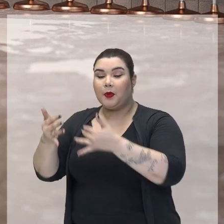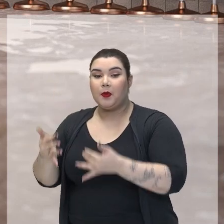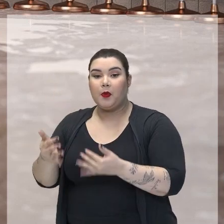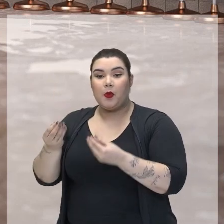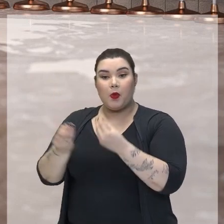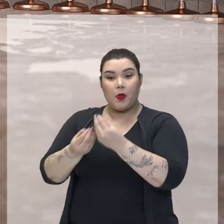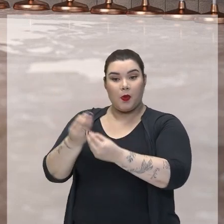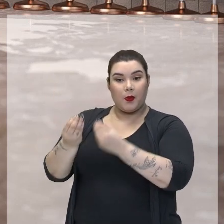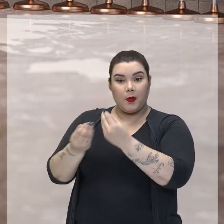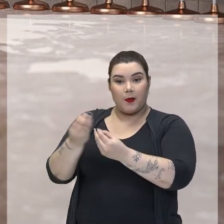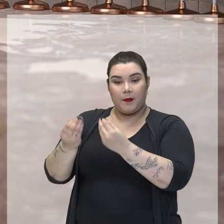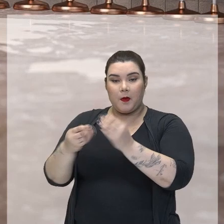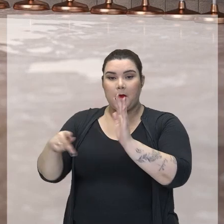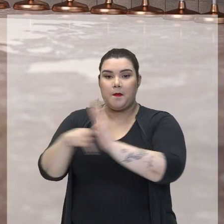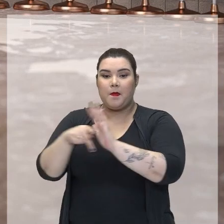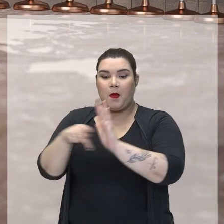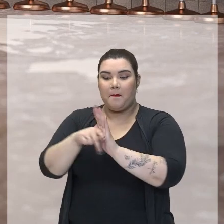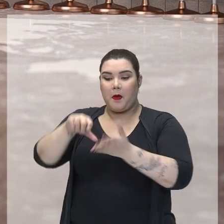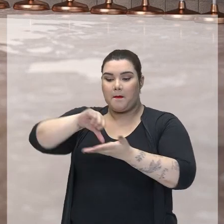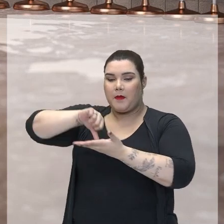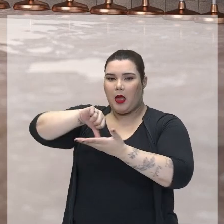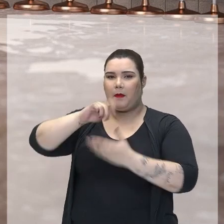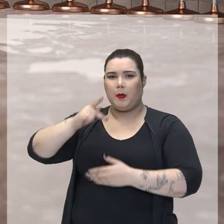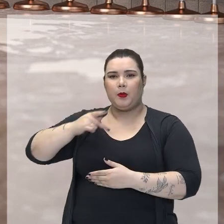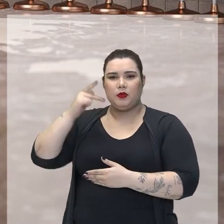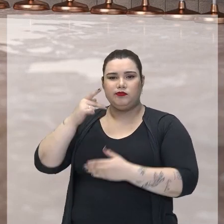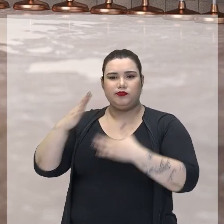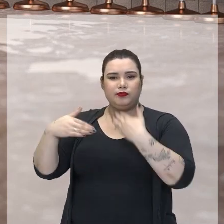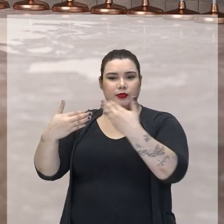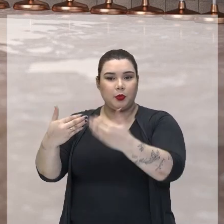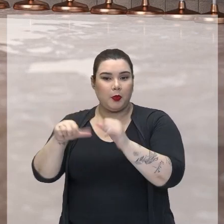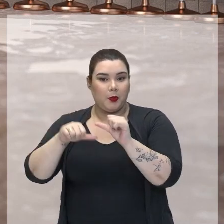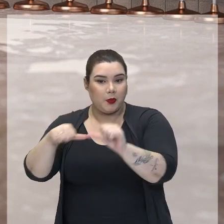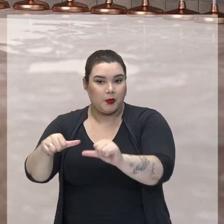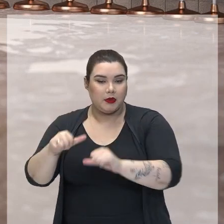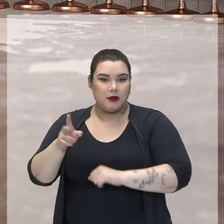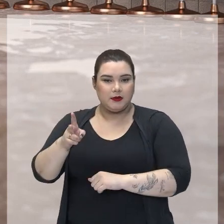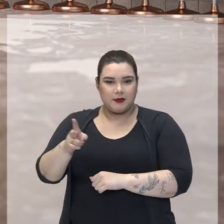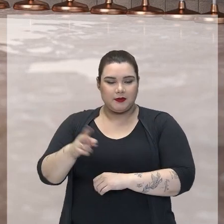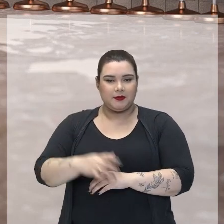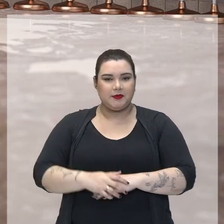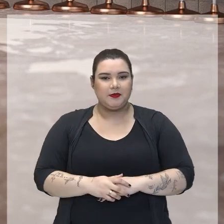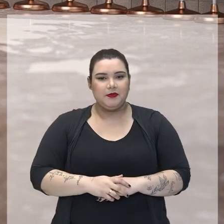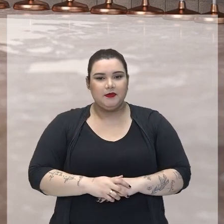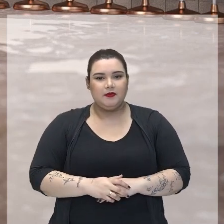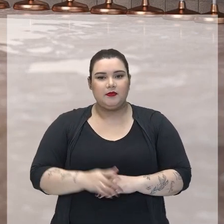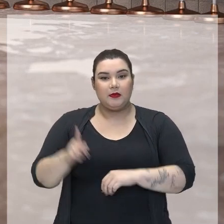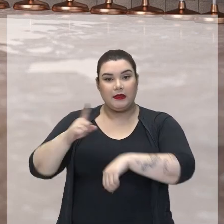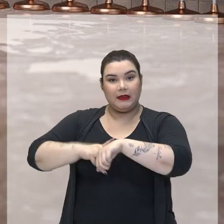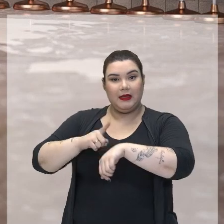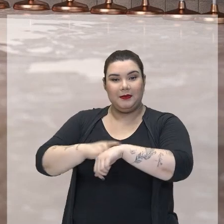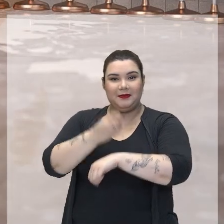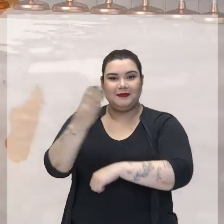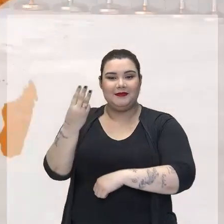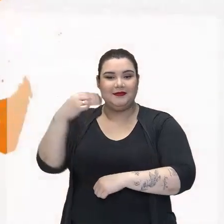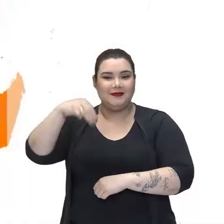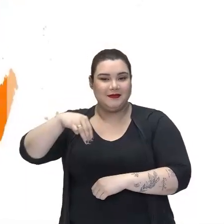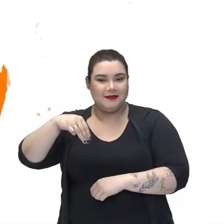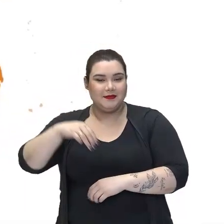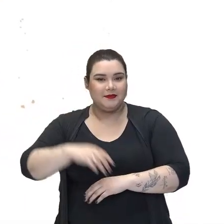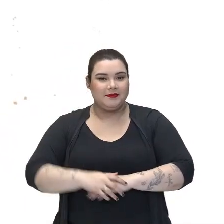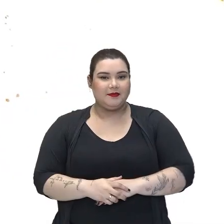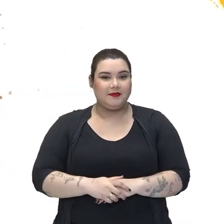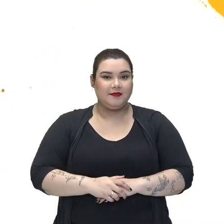a questão do mapa político que está sempre mudando. Então, contamos aí com a sua participação, senhor. É com você. Você tem 3 minutos. E